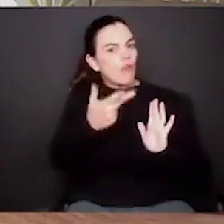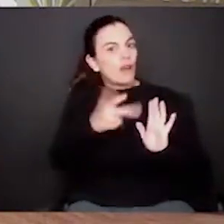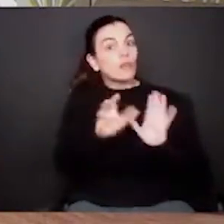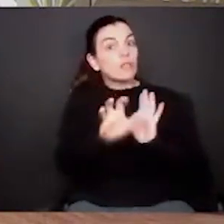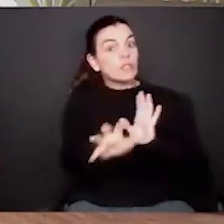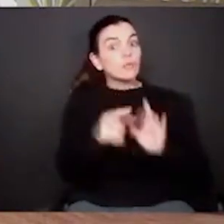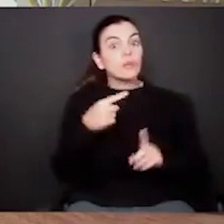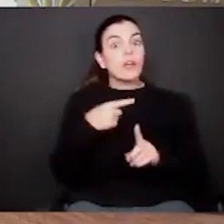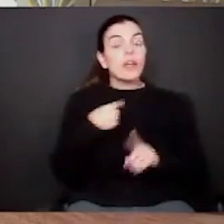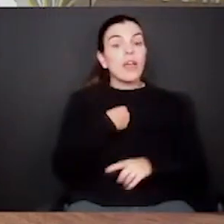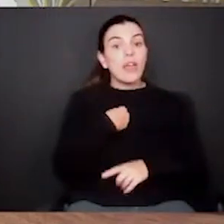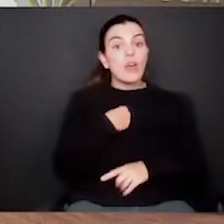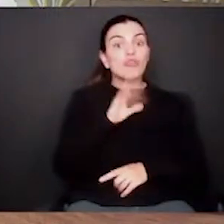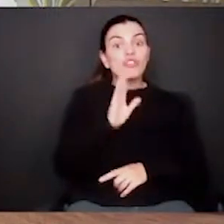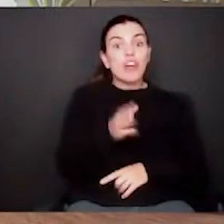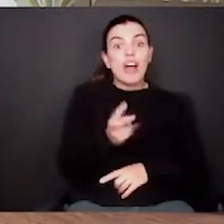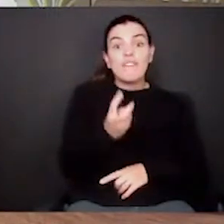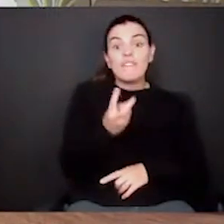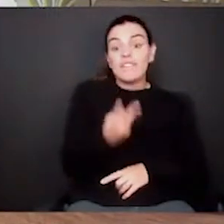de 25 anos.